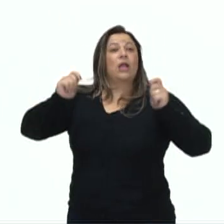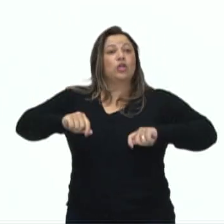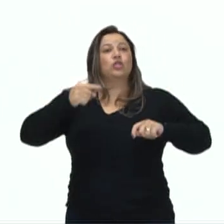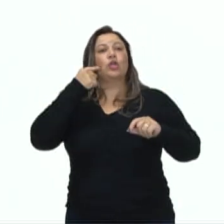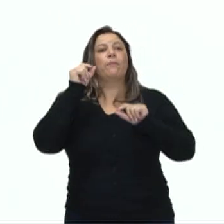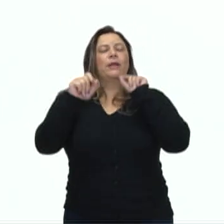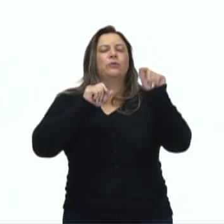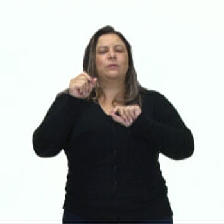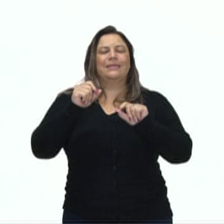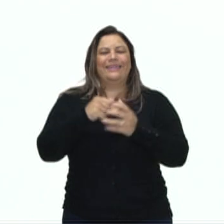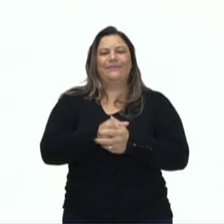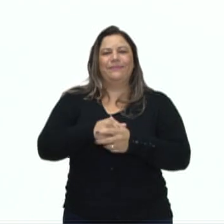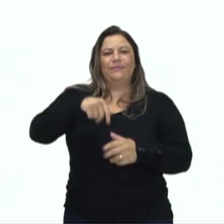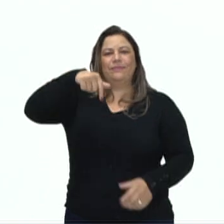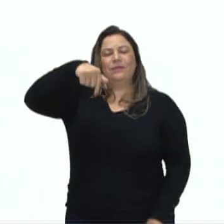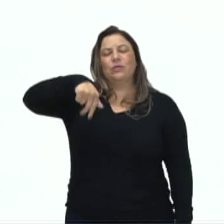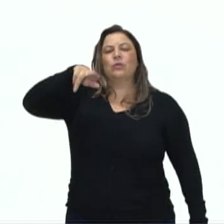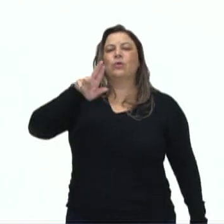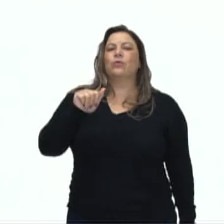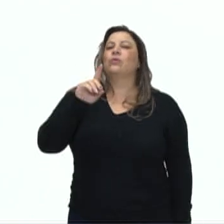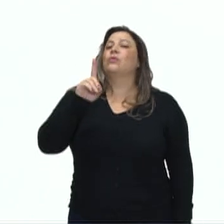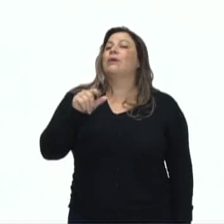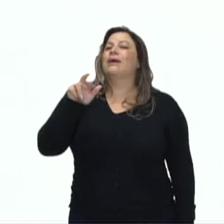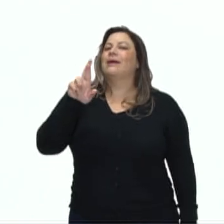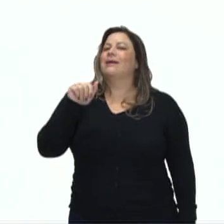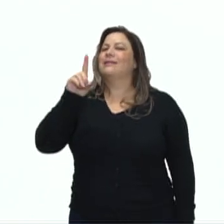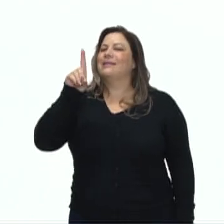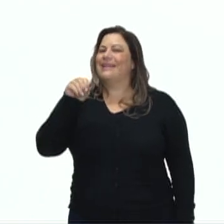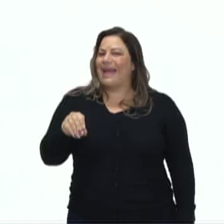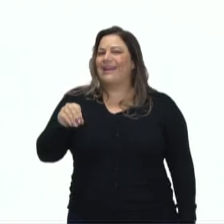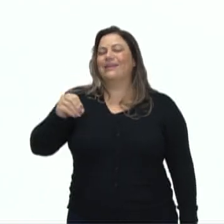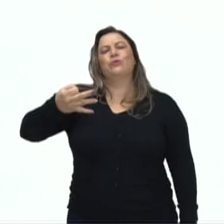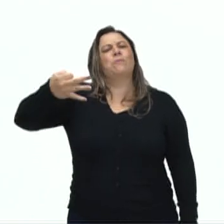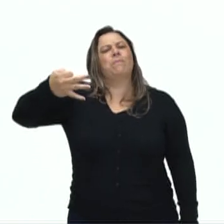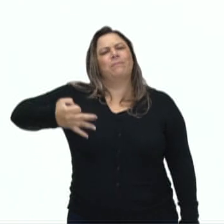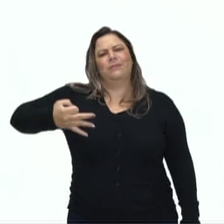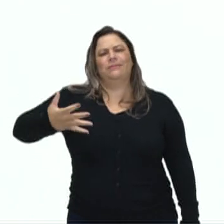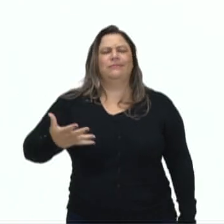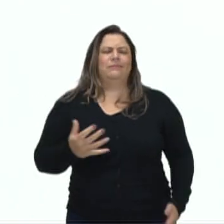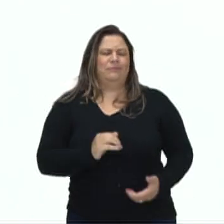quadrado perfeito. Tá? Então o 16 é um exemplo de quadrado perfeito.